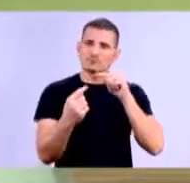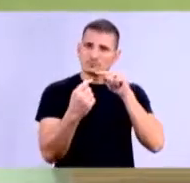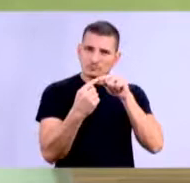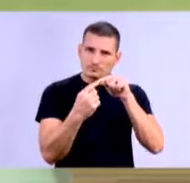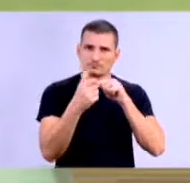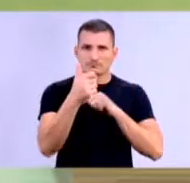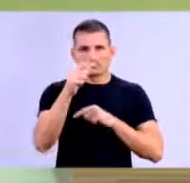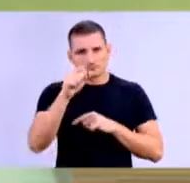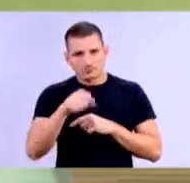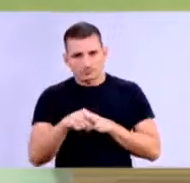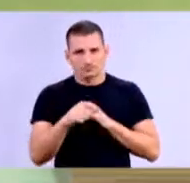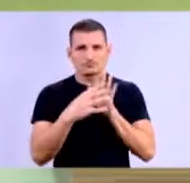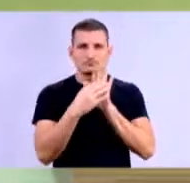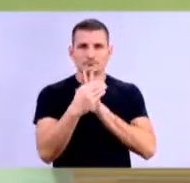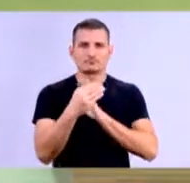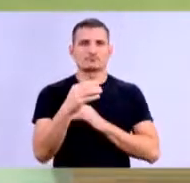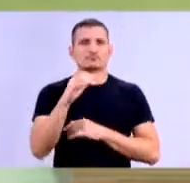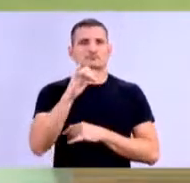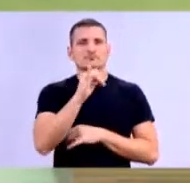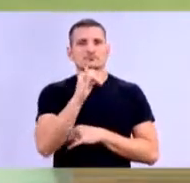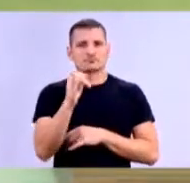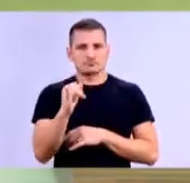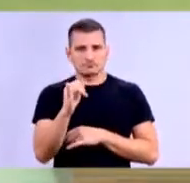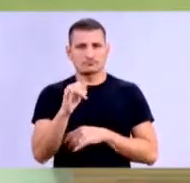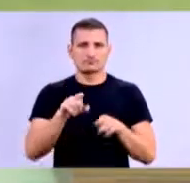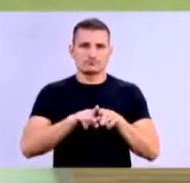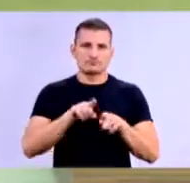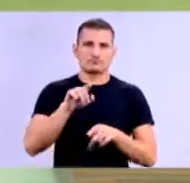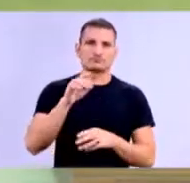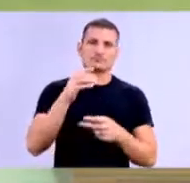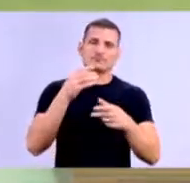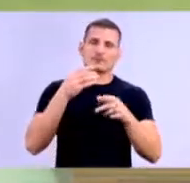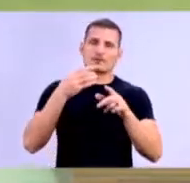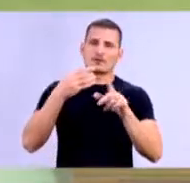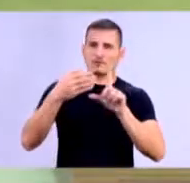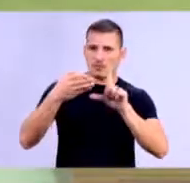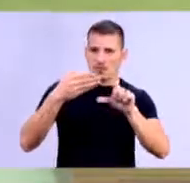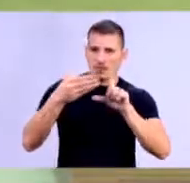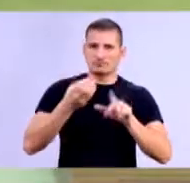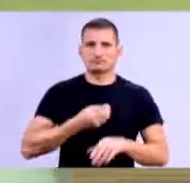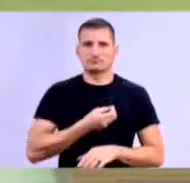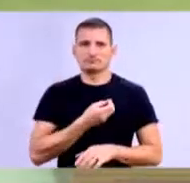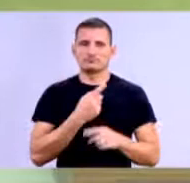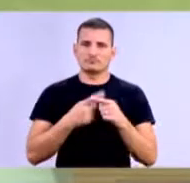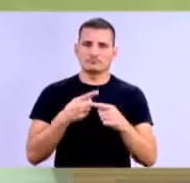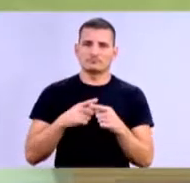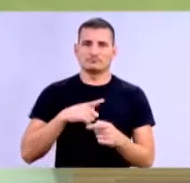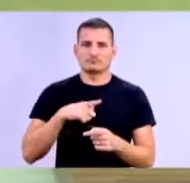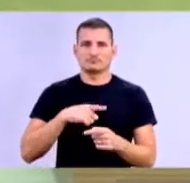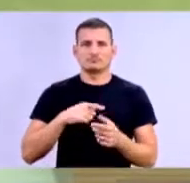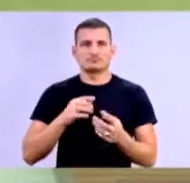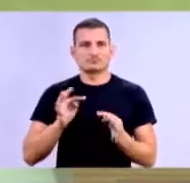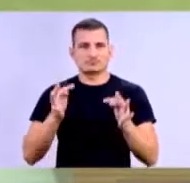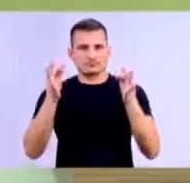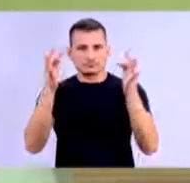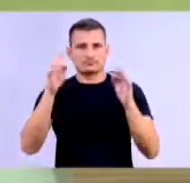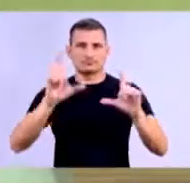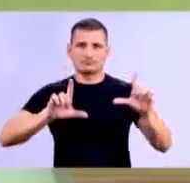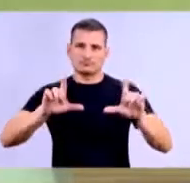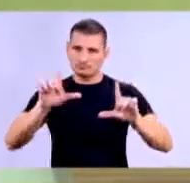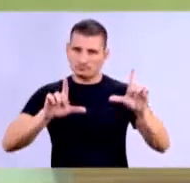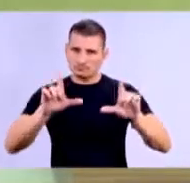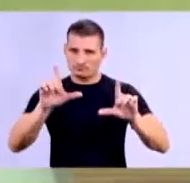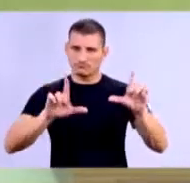de tutoria e que ao mesmo tempo é telepresencial, porque nós contamos com uma tecnologia que é a TV e que